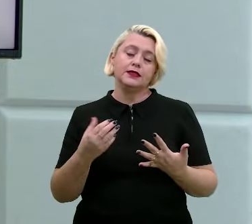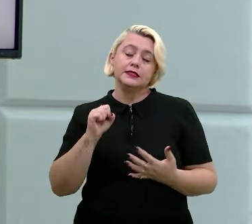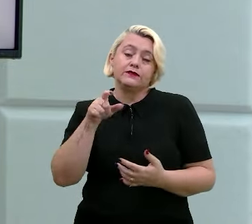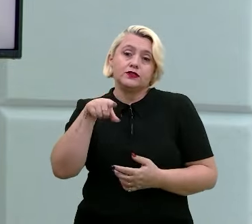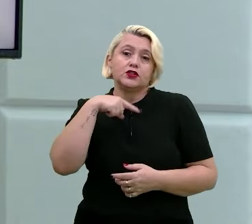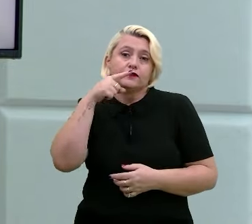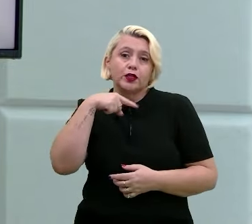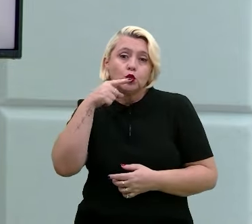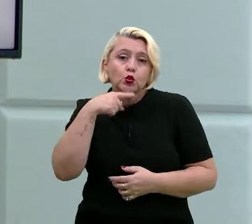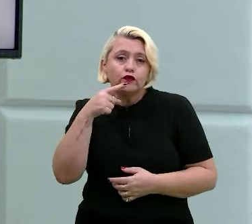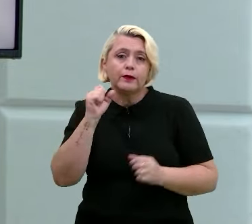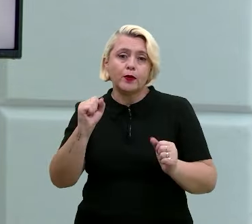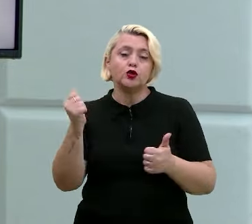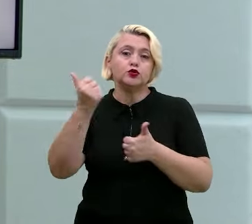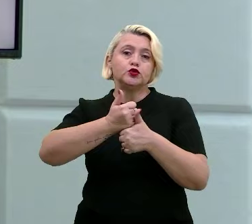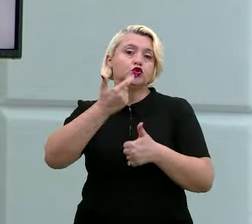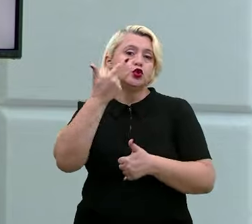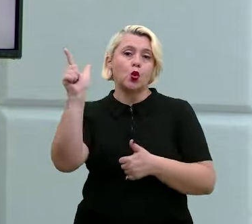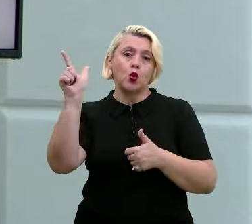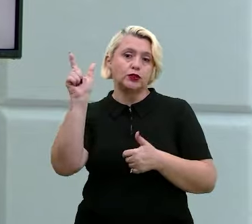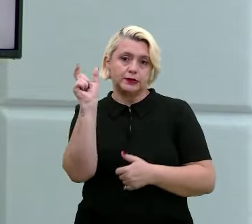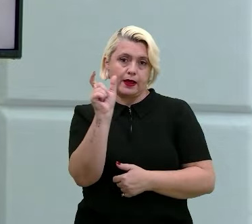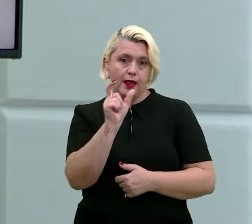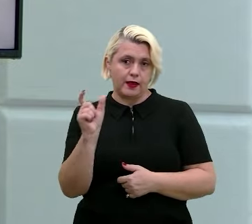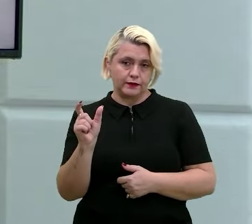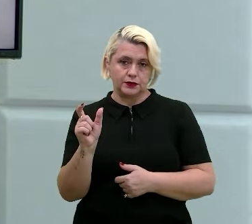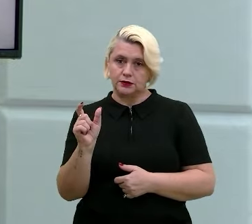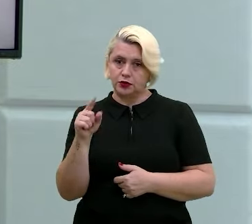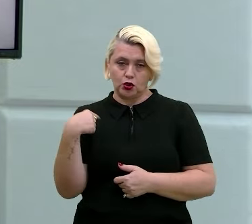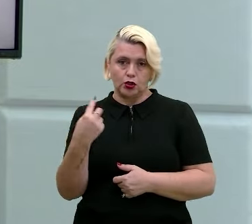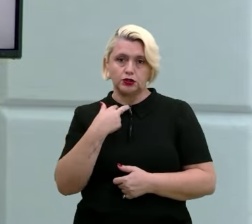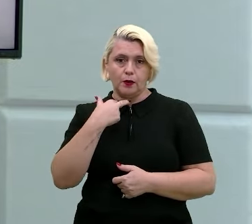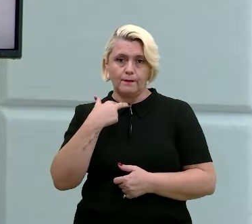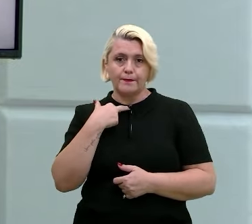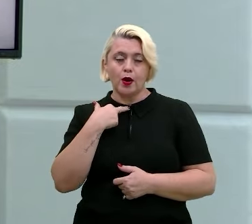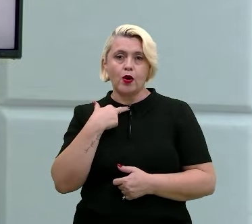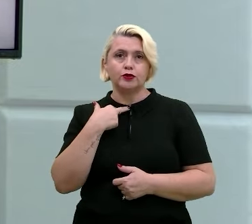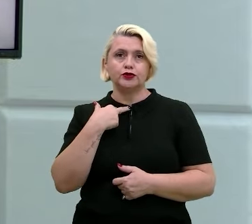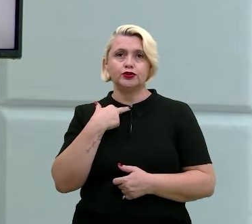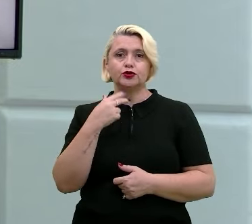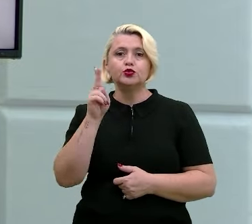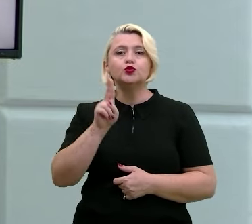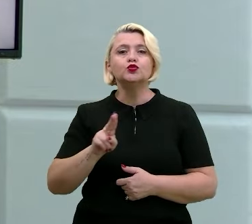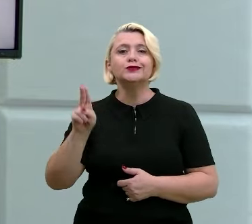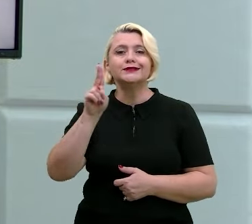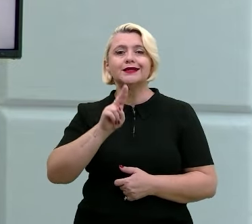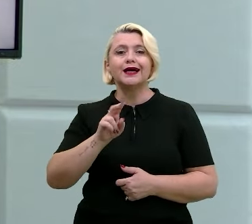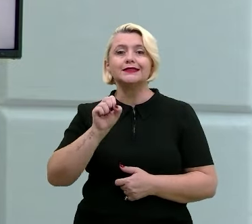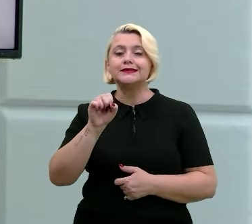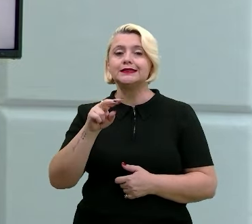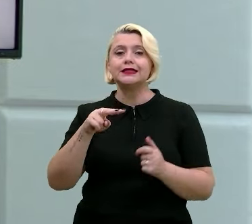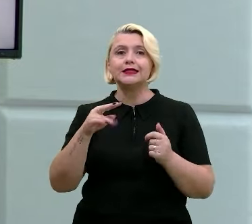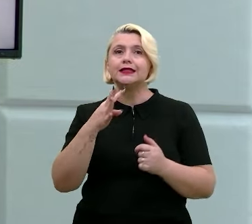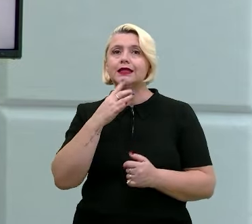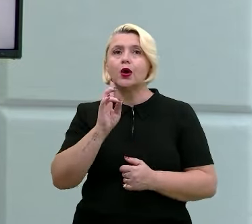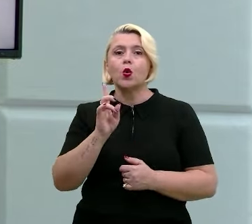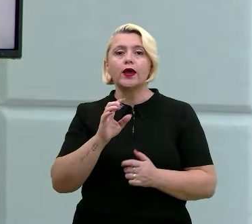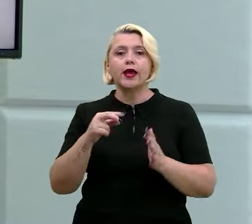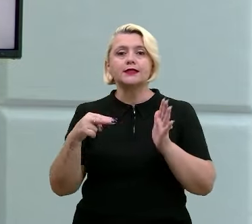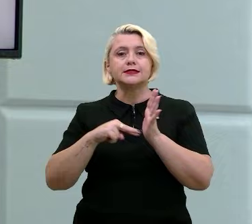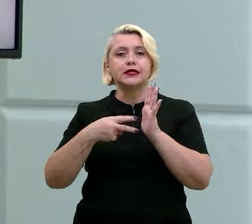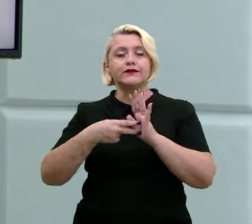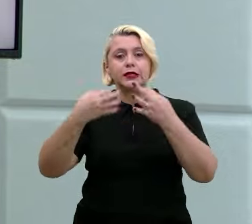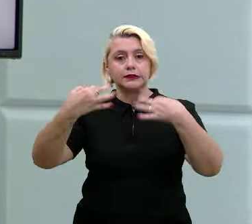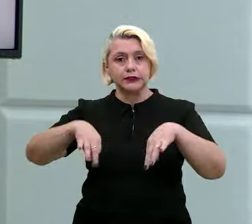usa o apesar, né? A gente não pode usar sem ter total certeza, tá certo?